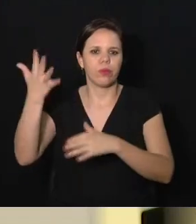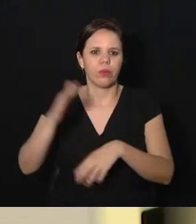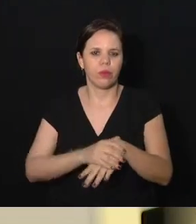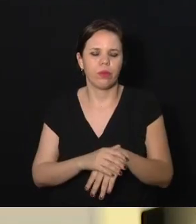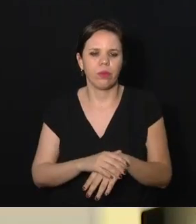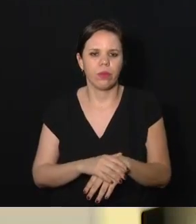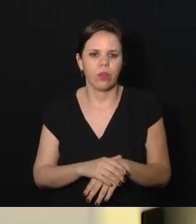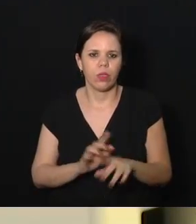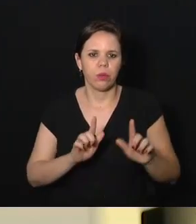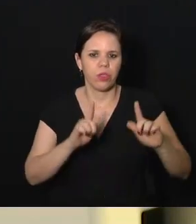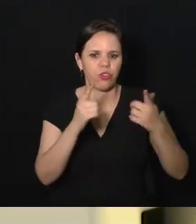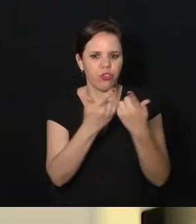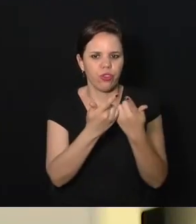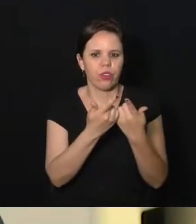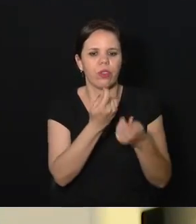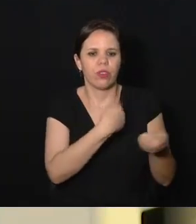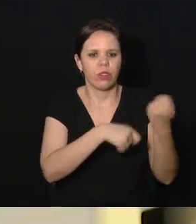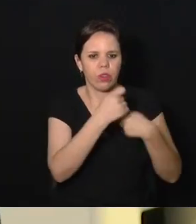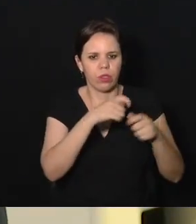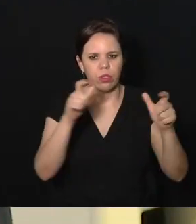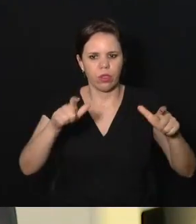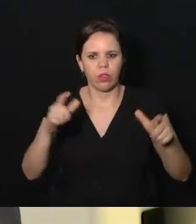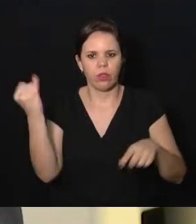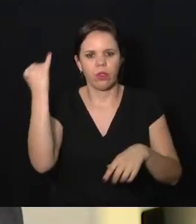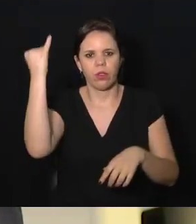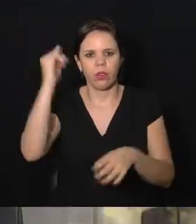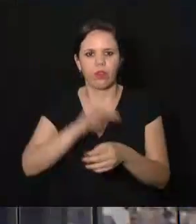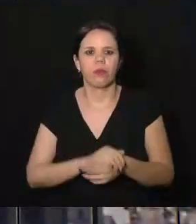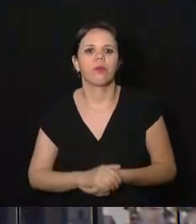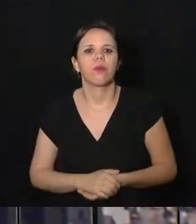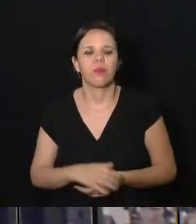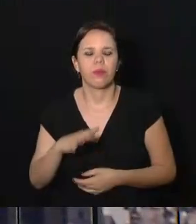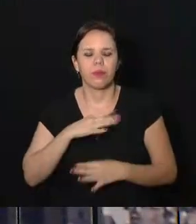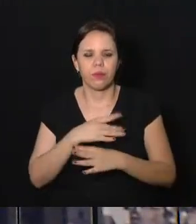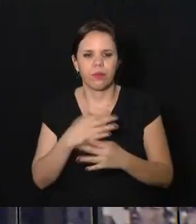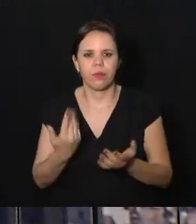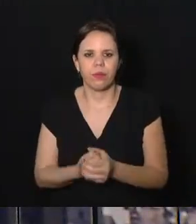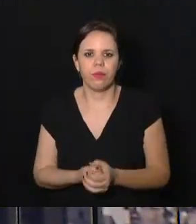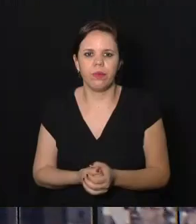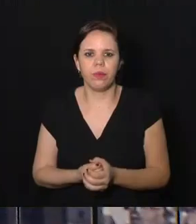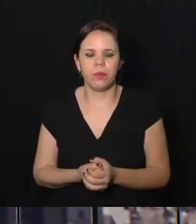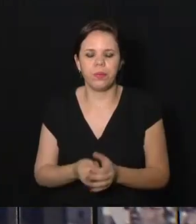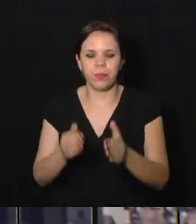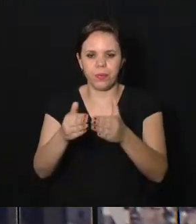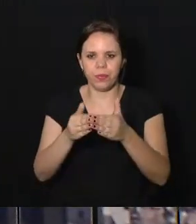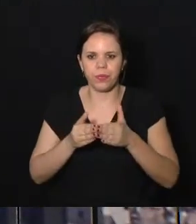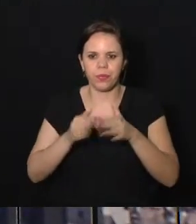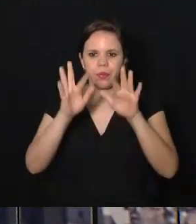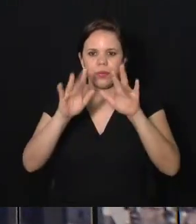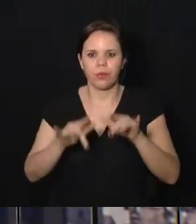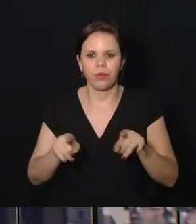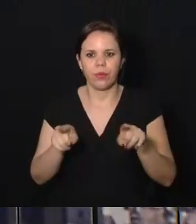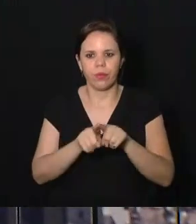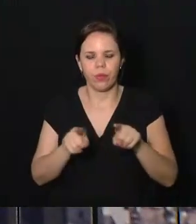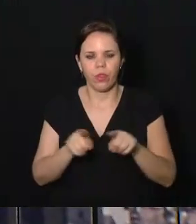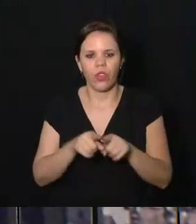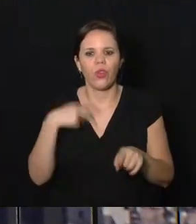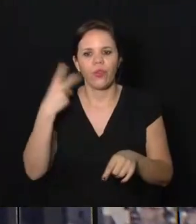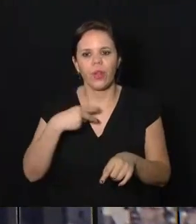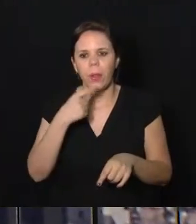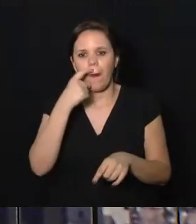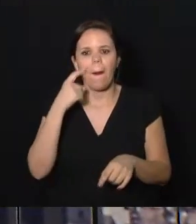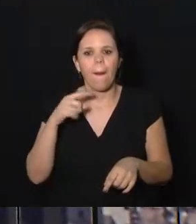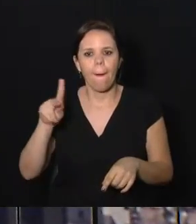a gestão desse espaço, que é extremamente importante para a cidade. Em requerimento, o vereador Paulo Galtério quer